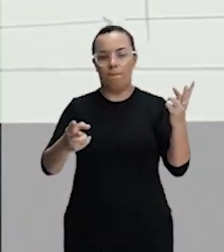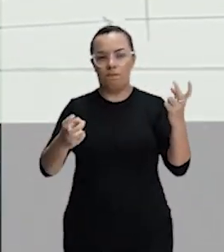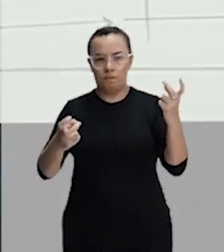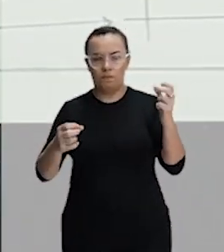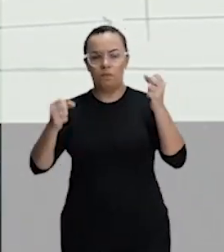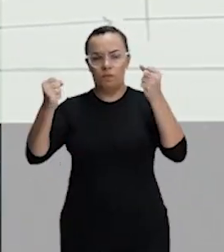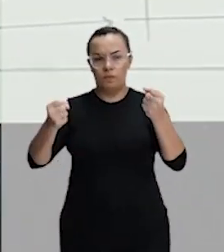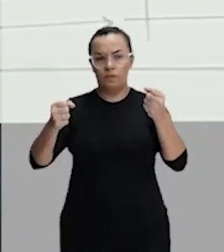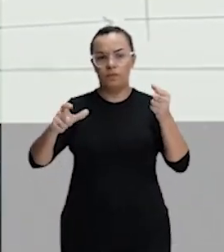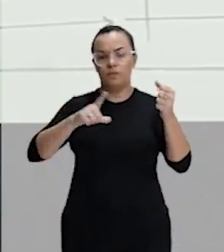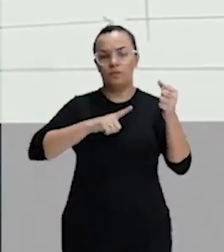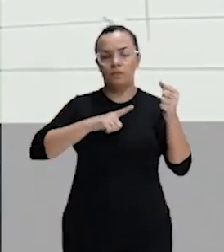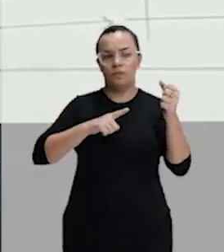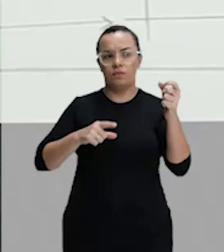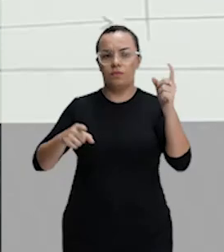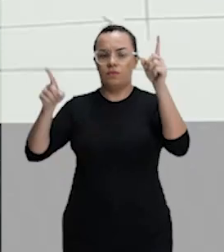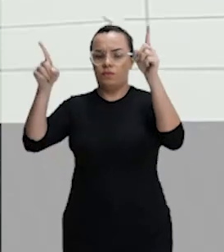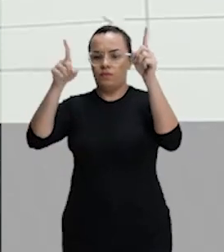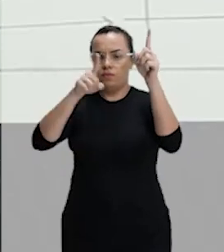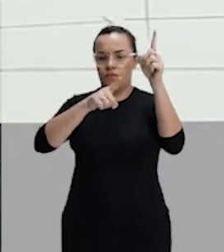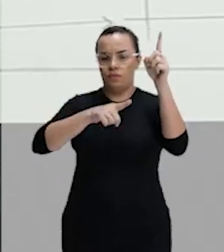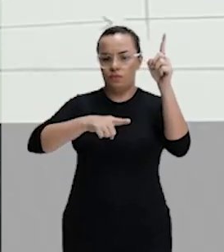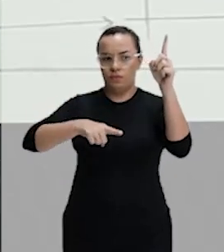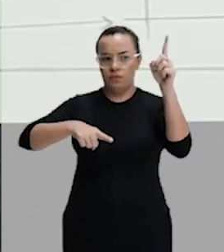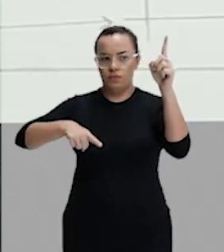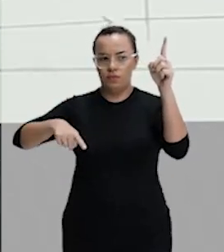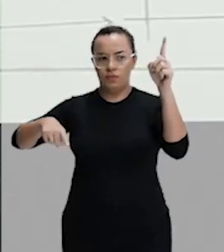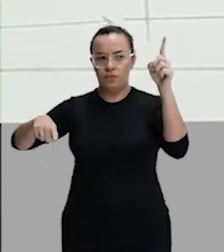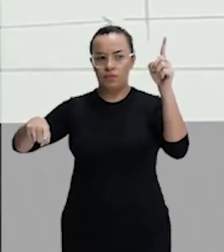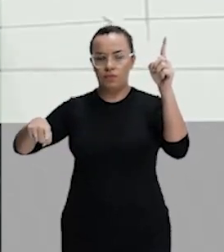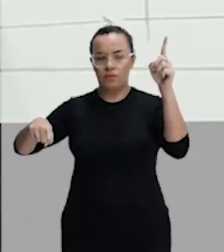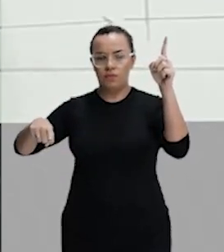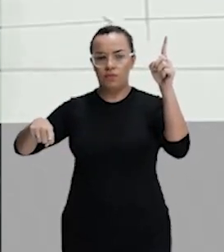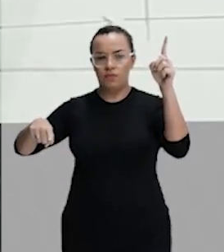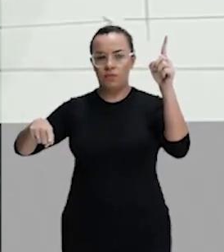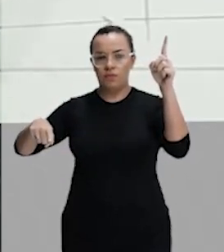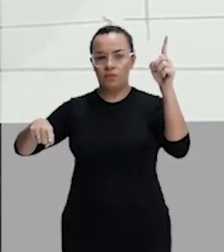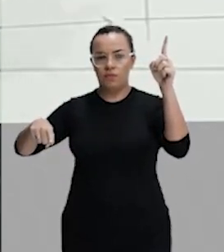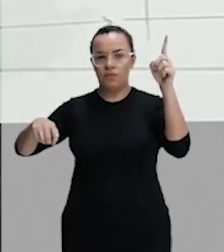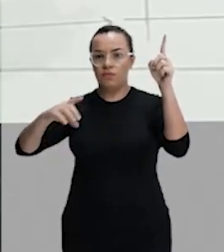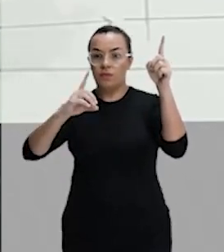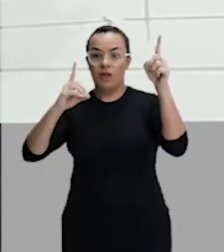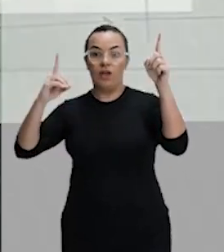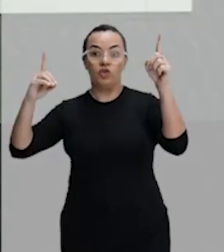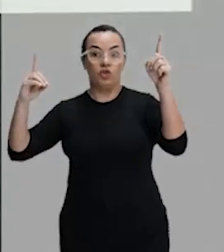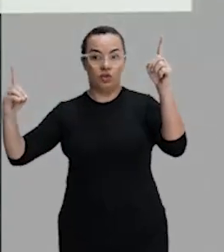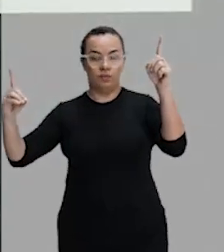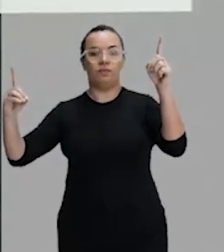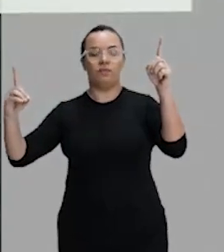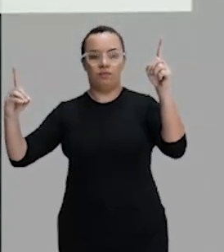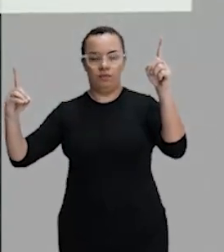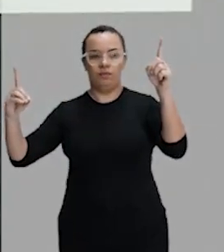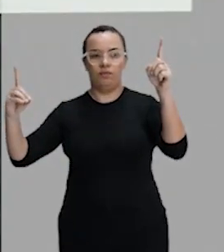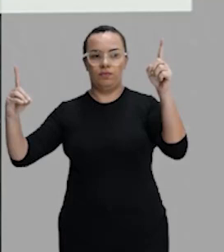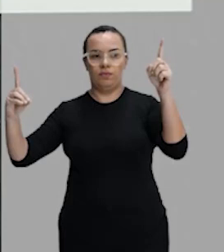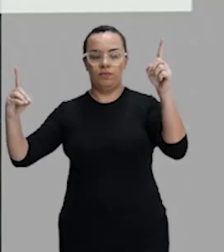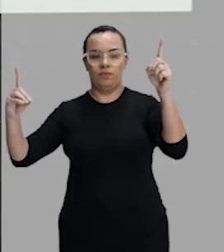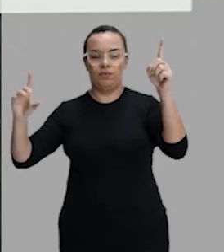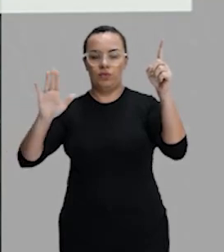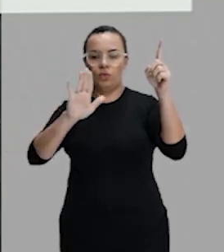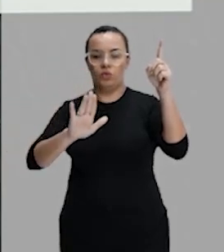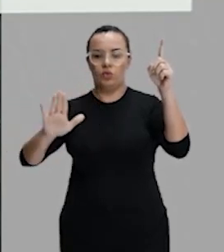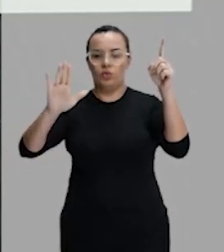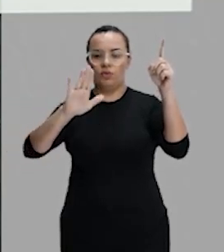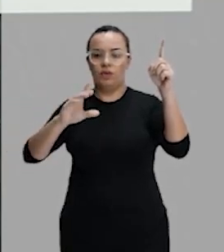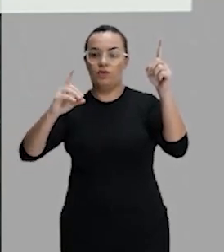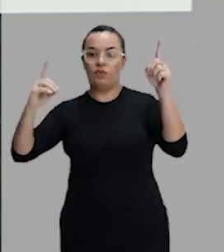você pode ter, né, essa concavidade da parábola voltado para a direita. Tá? Esse espaço aqui voltado